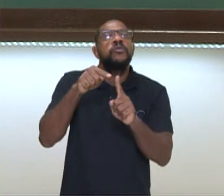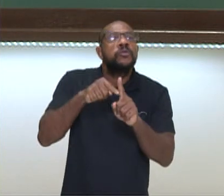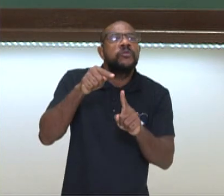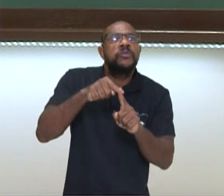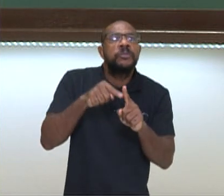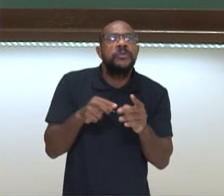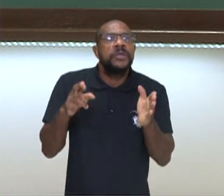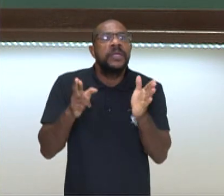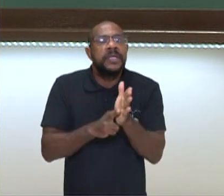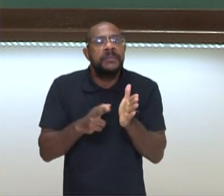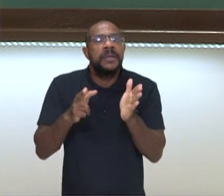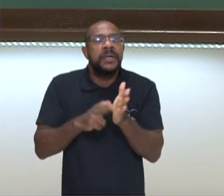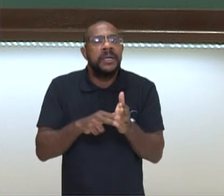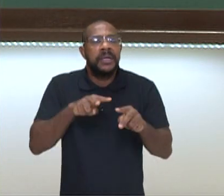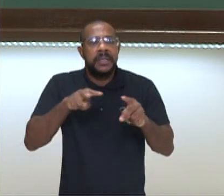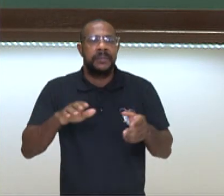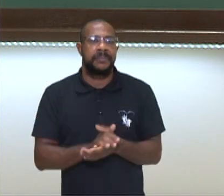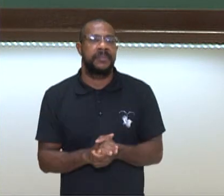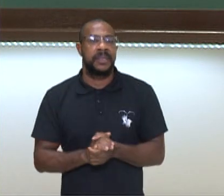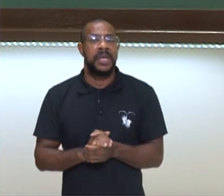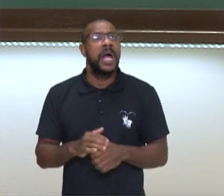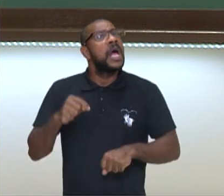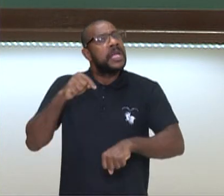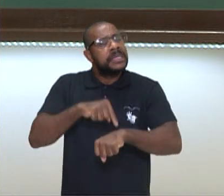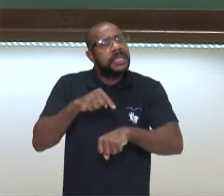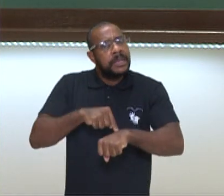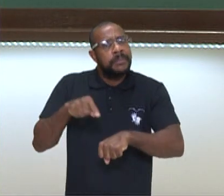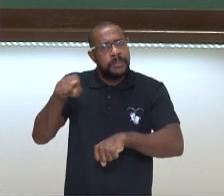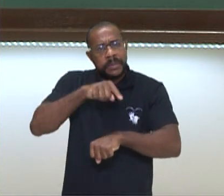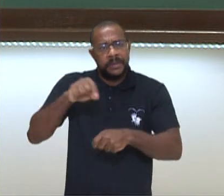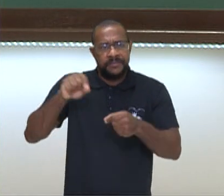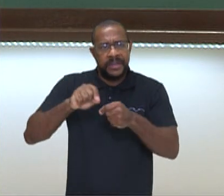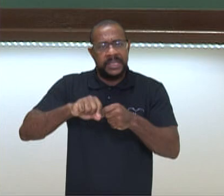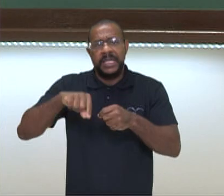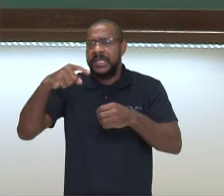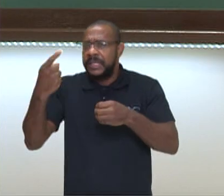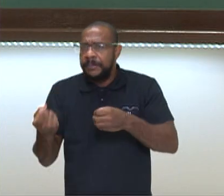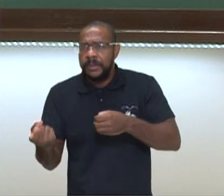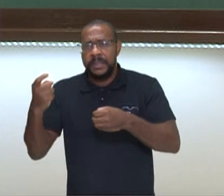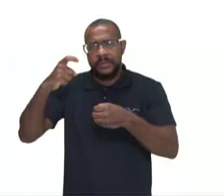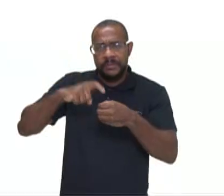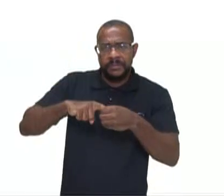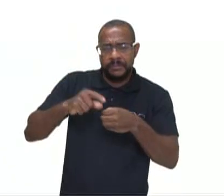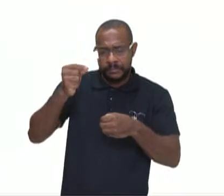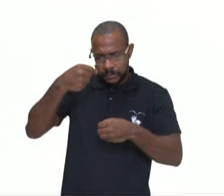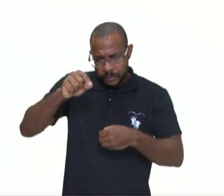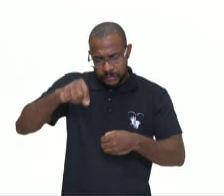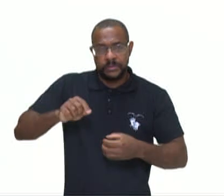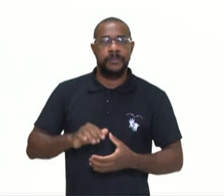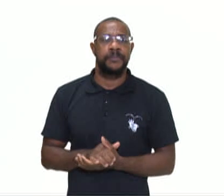vocabulário. Vou dar um tempinho para vocês fazerem aí. Volto já para a gente conferir.